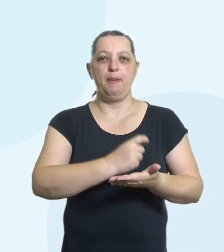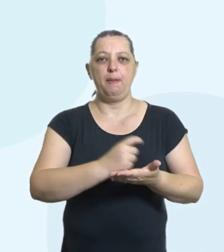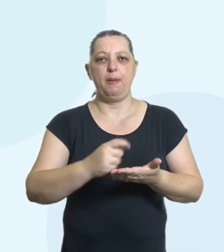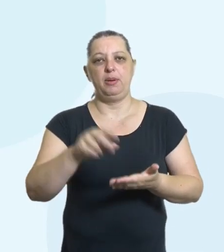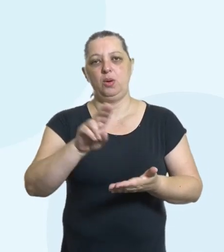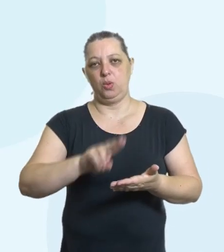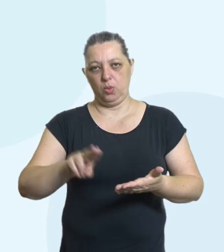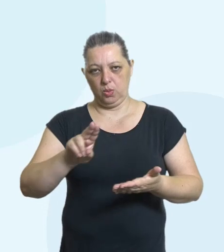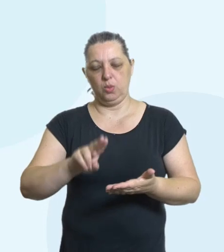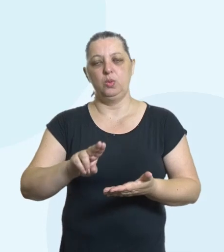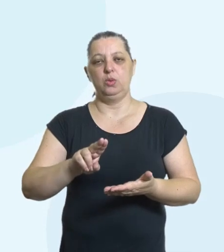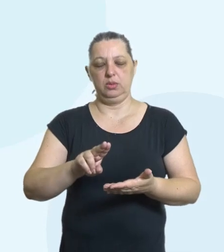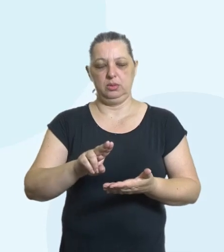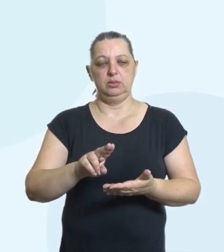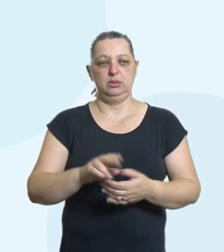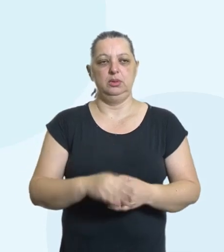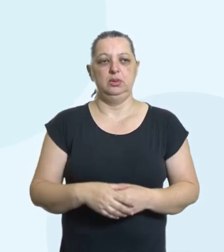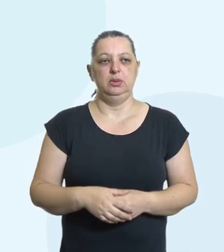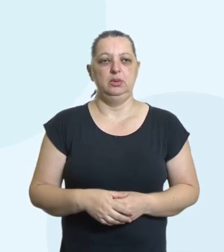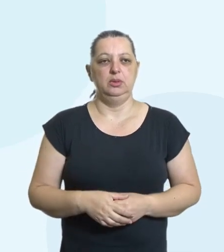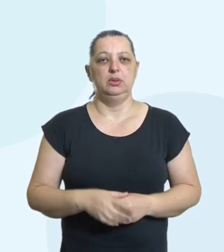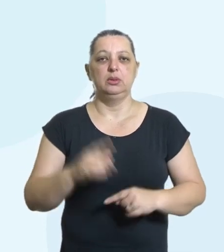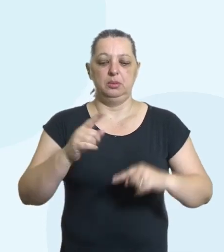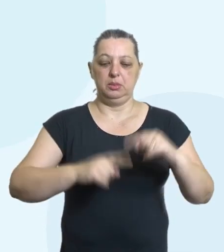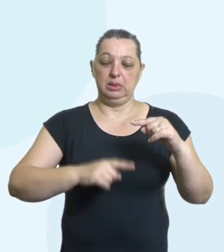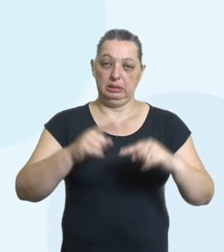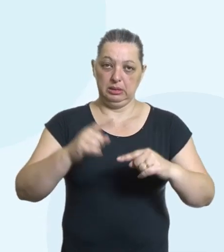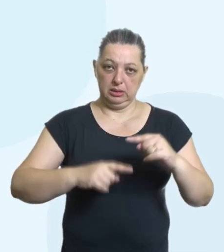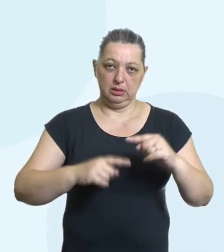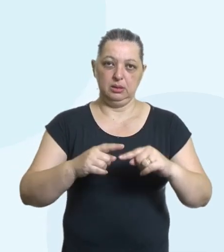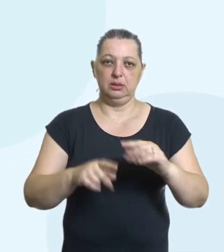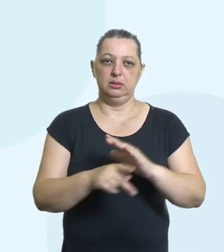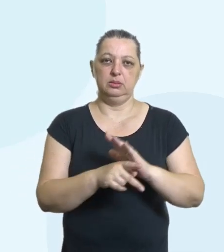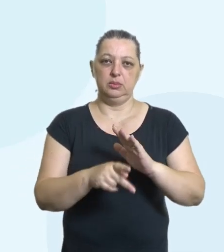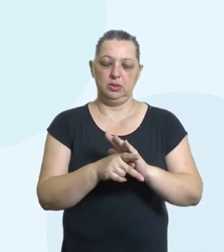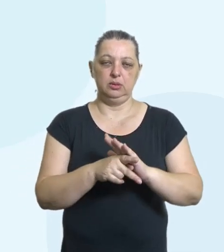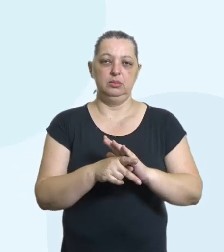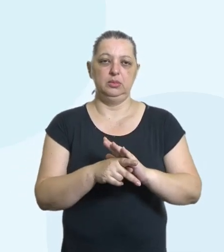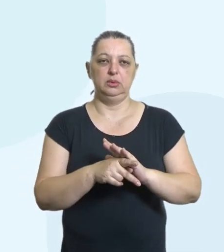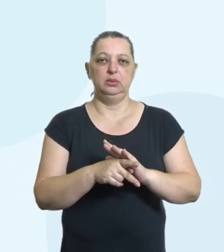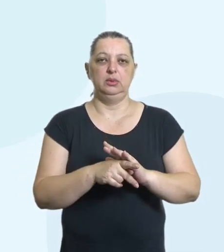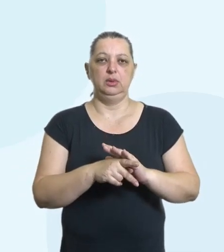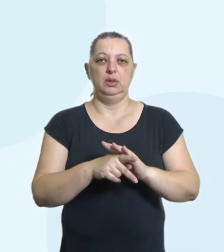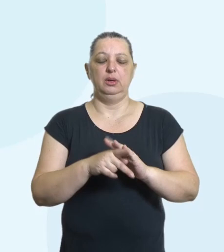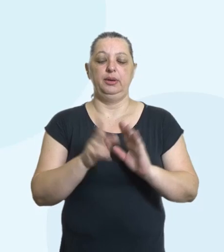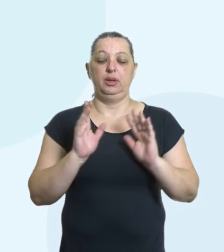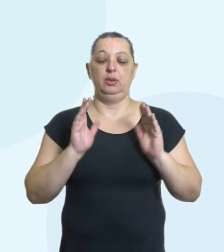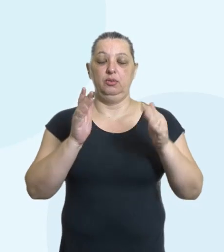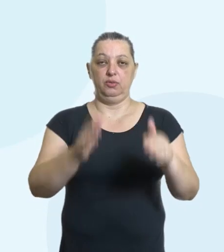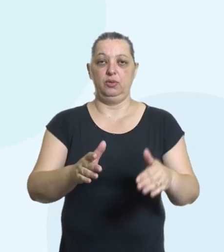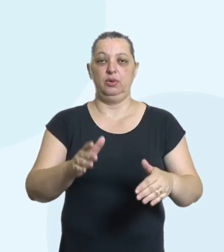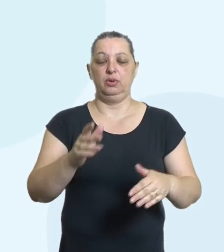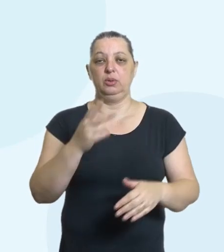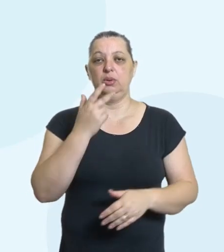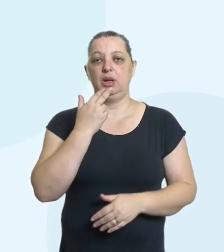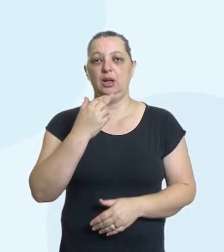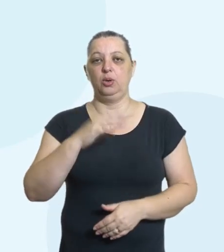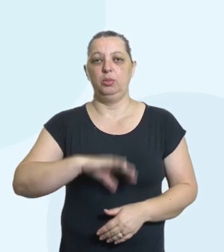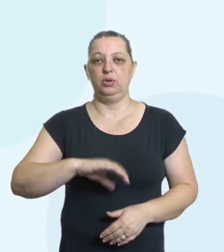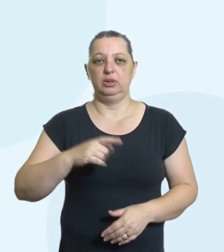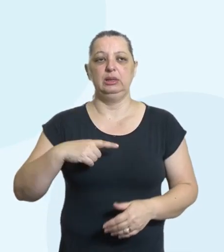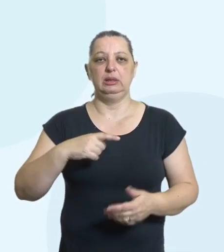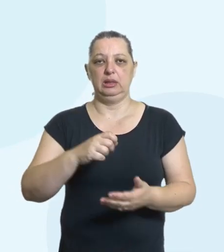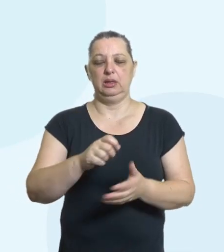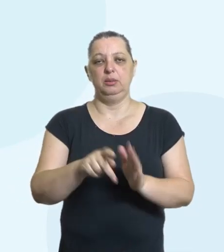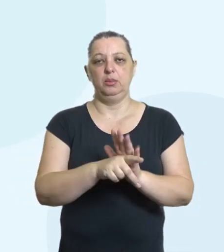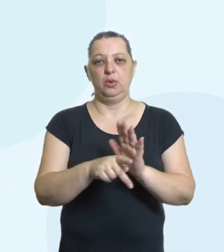que vem sendo muito utilizado hoje em dia nos materiais didáticos, especialmente de língua portuguesa. Então, aqui nós temos uma tirinha do